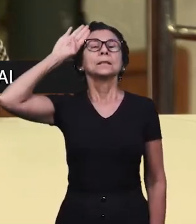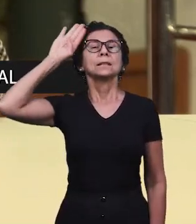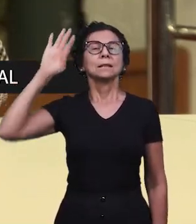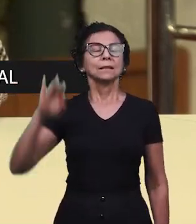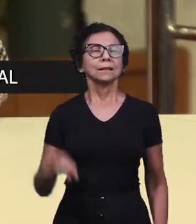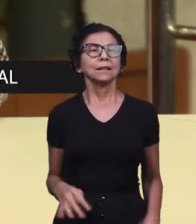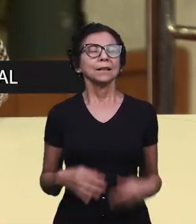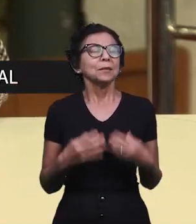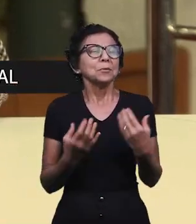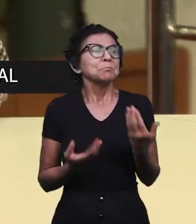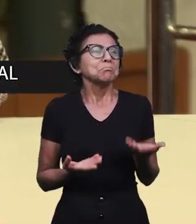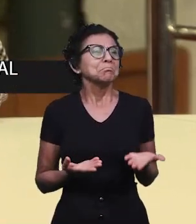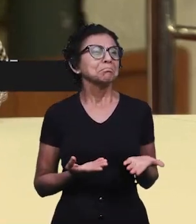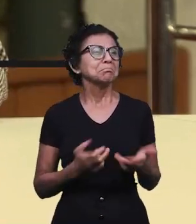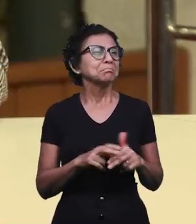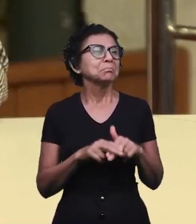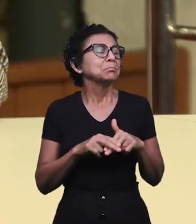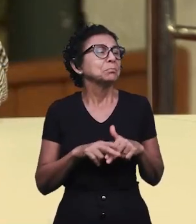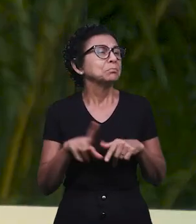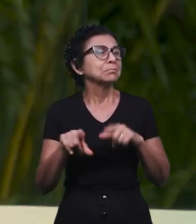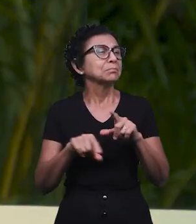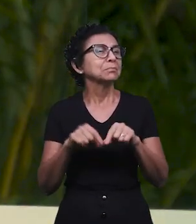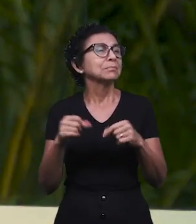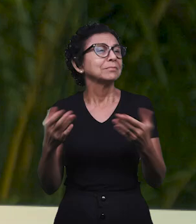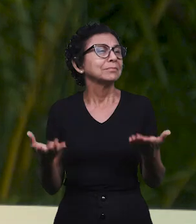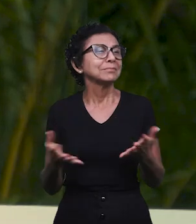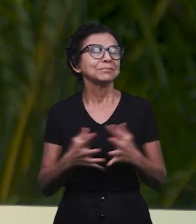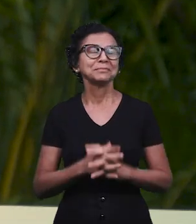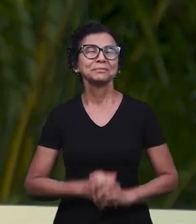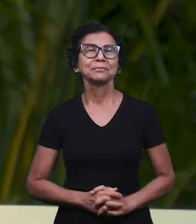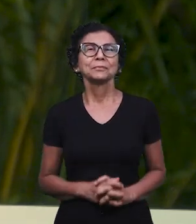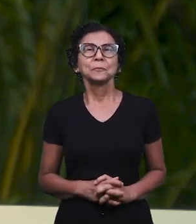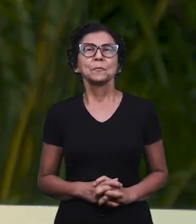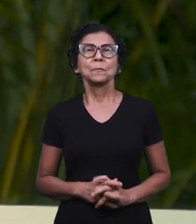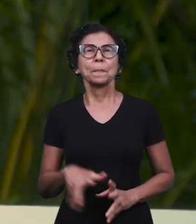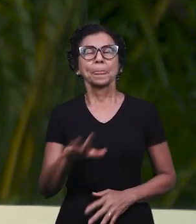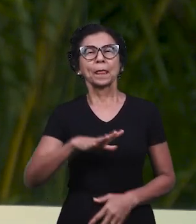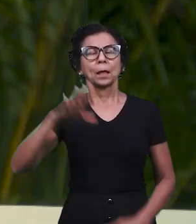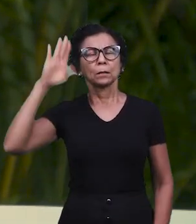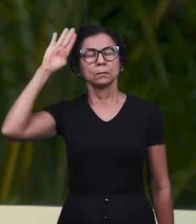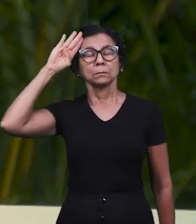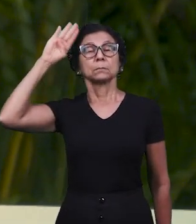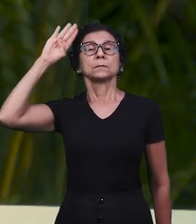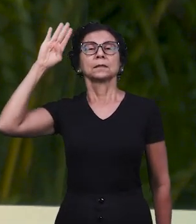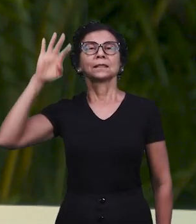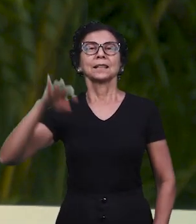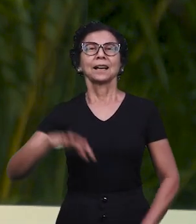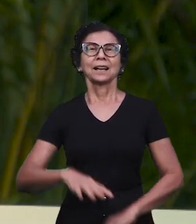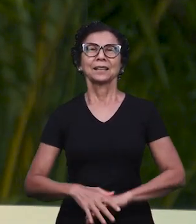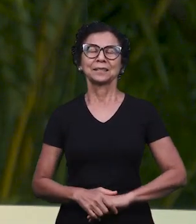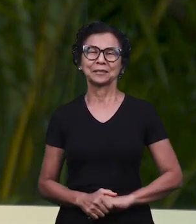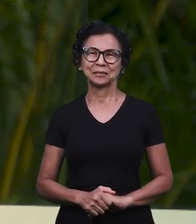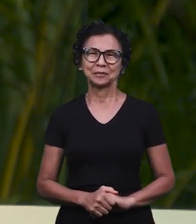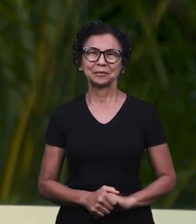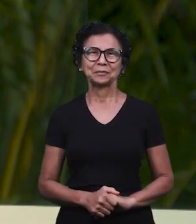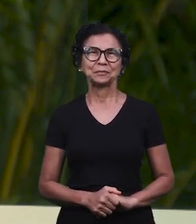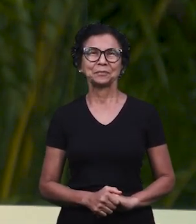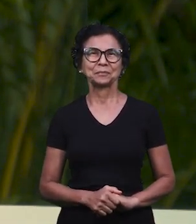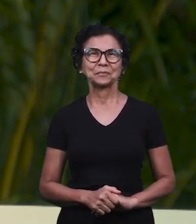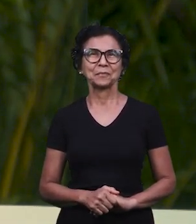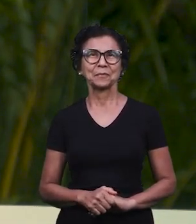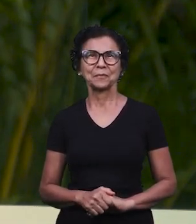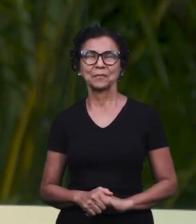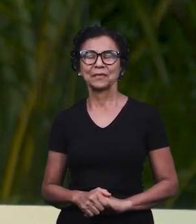esse caminho da carreira militar? A carreira militar, ela faz parte da nossa vida, porque nós